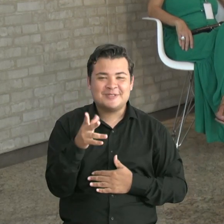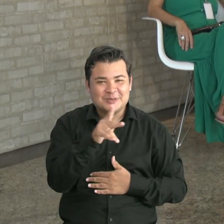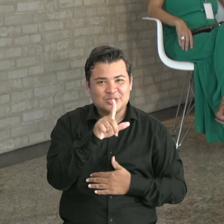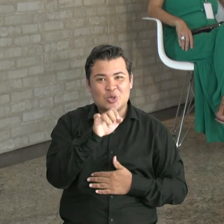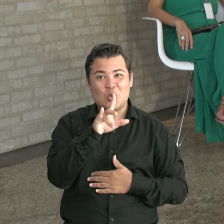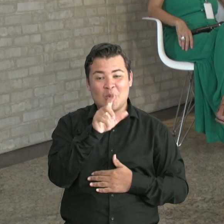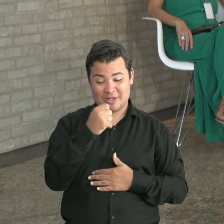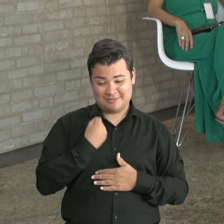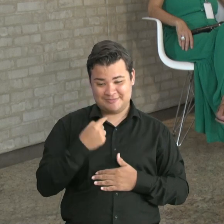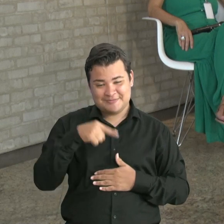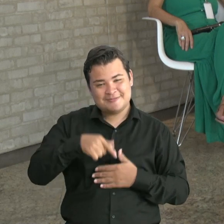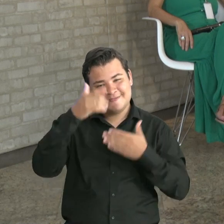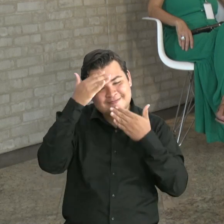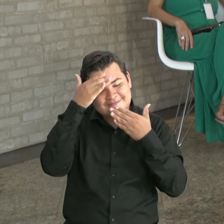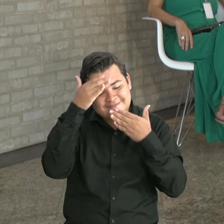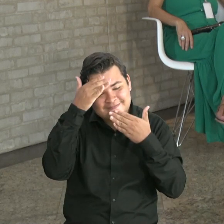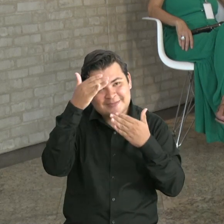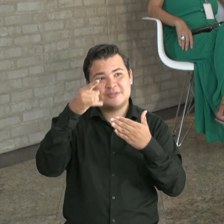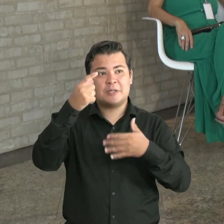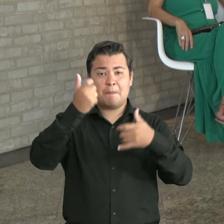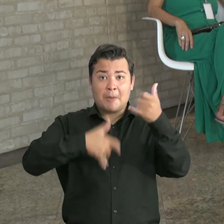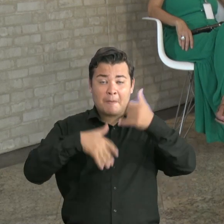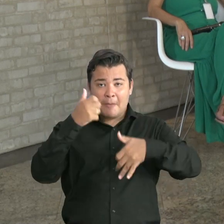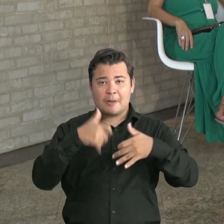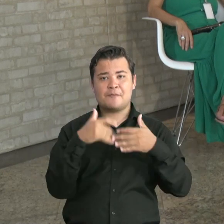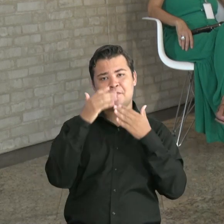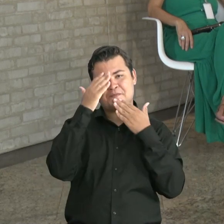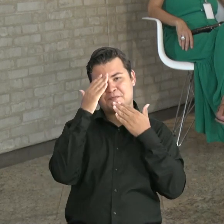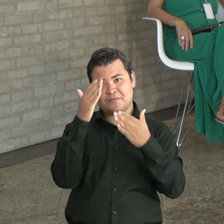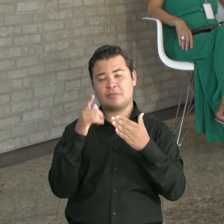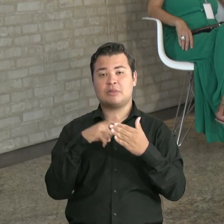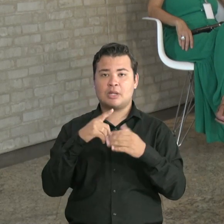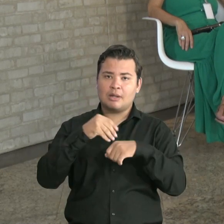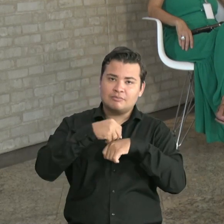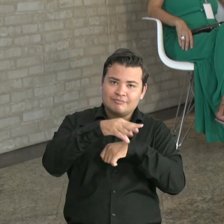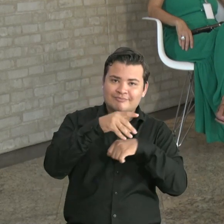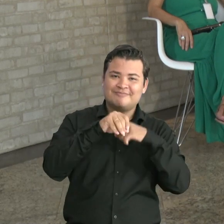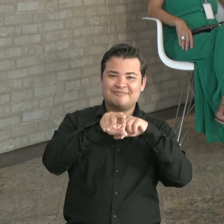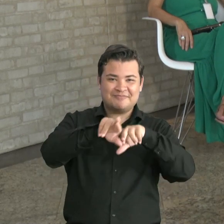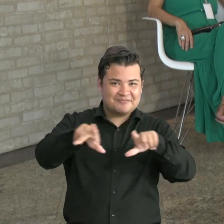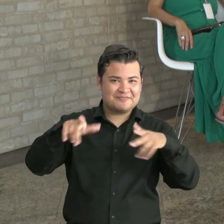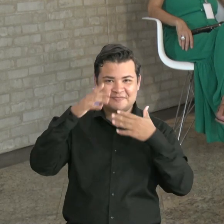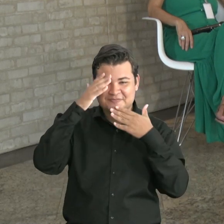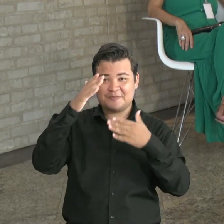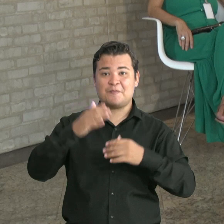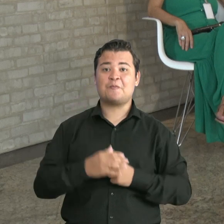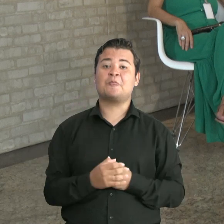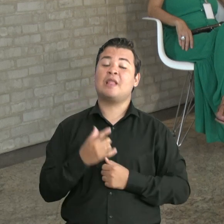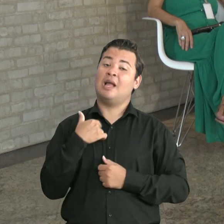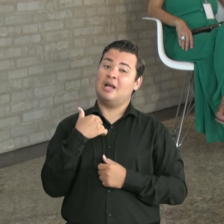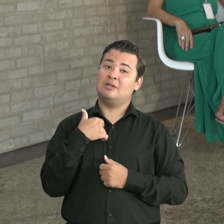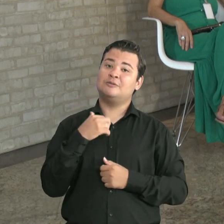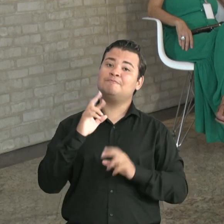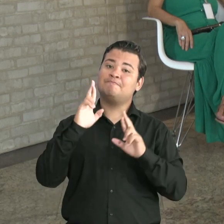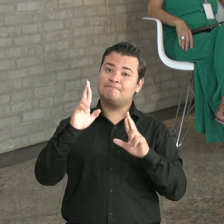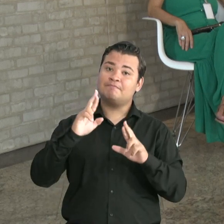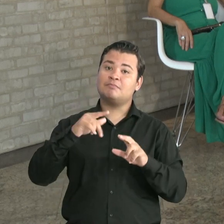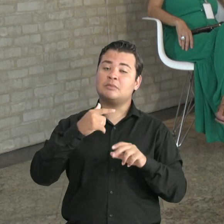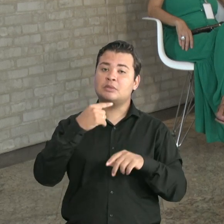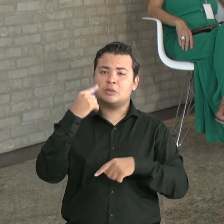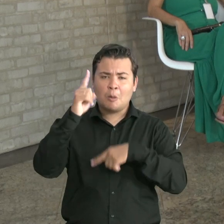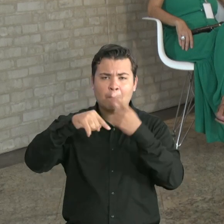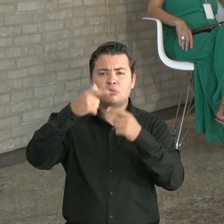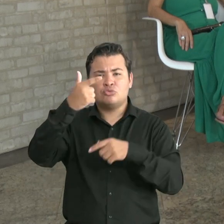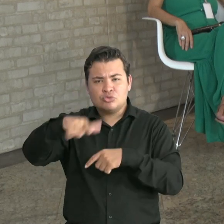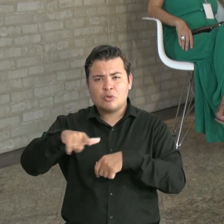pela presença, muito obrigada pelos esclarecimentos, pelas contribuições que a senhora trouxe. Espero que a gente possa, em outros momentos aqui no